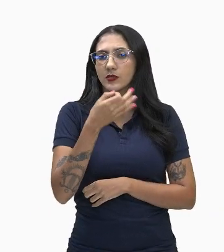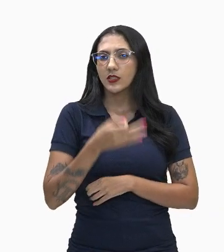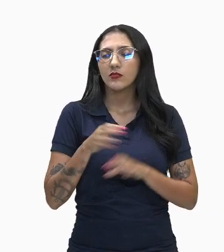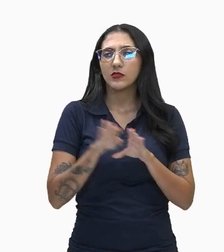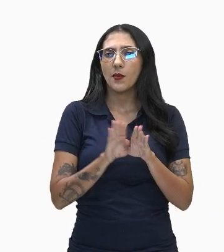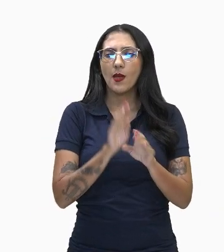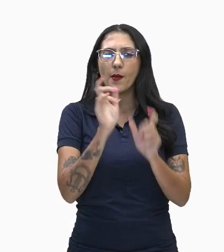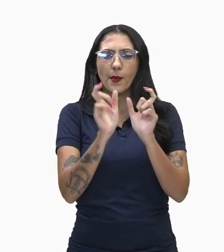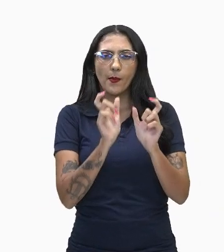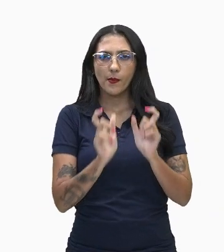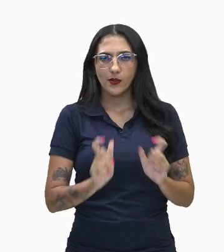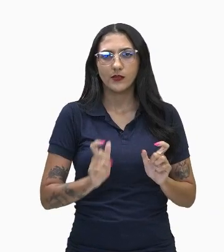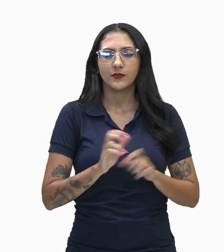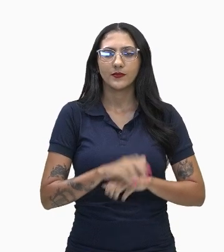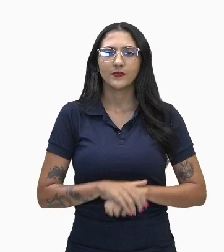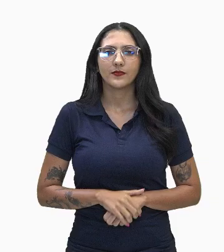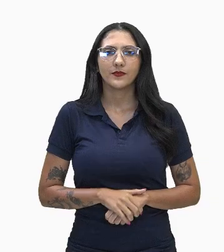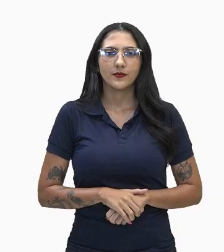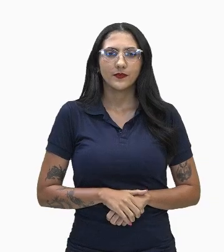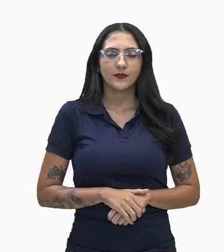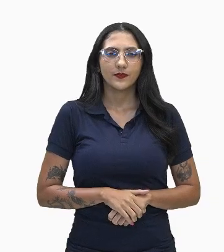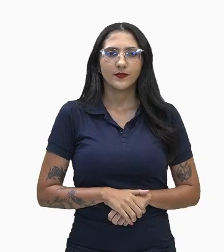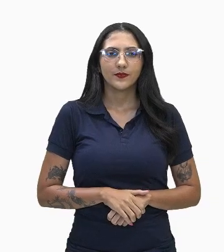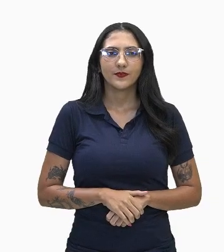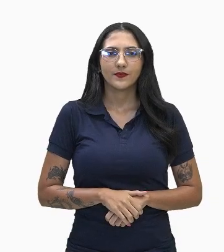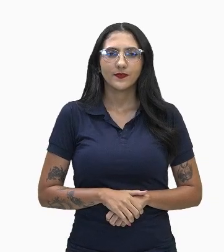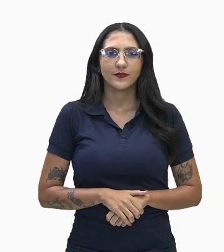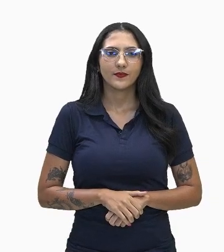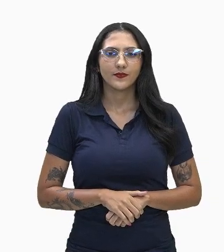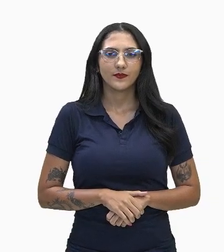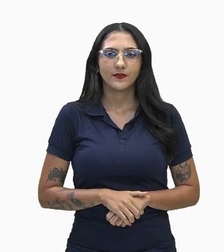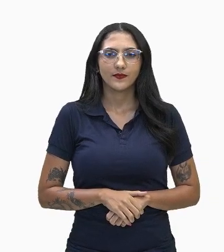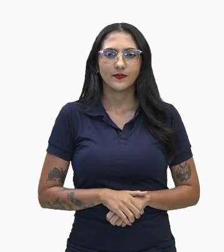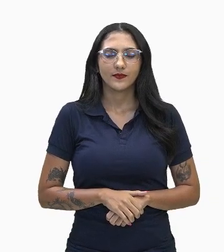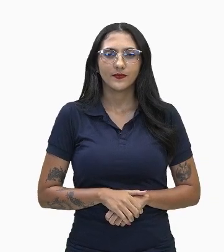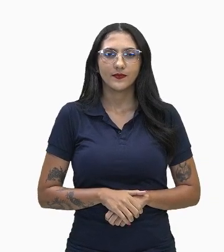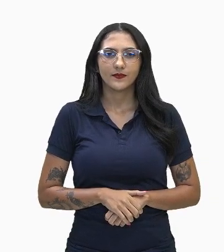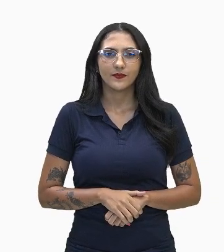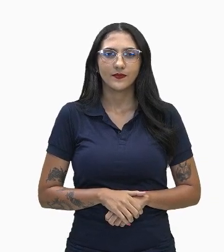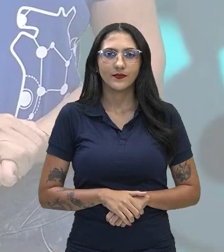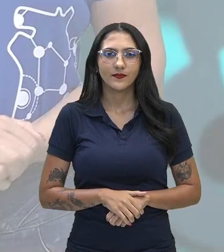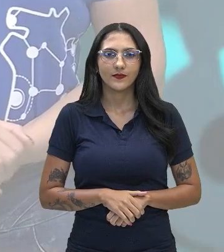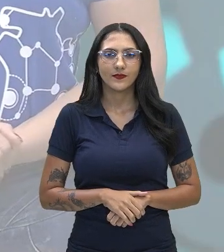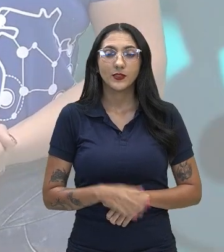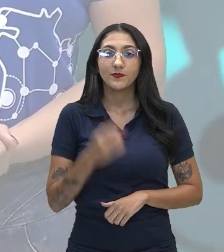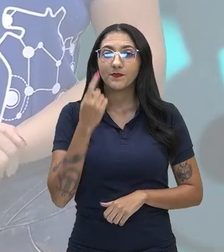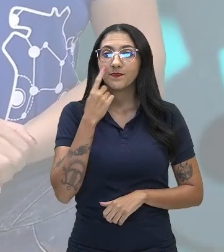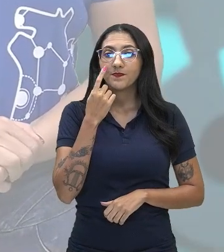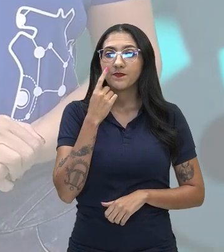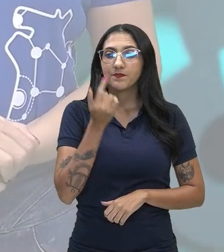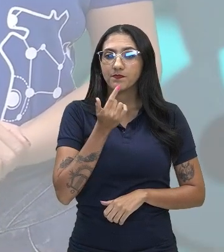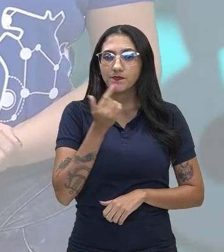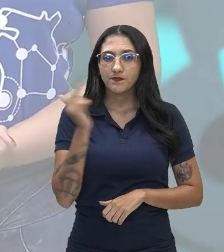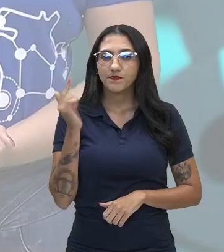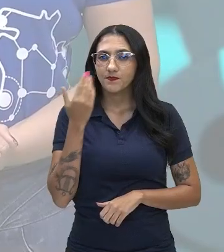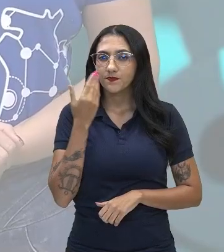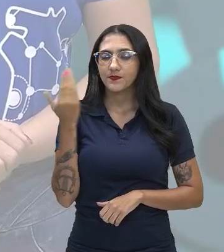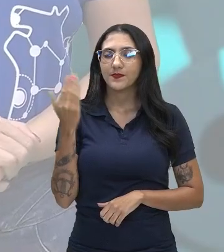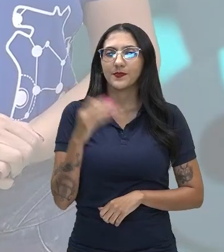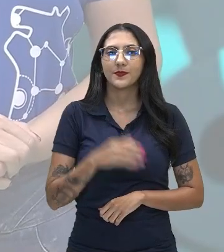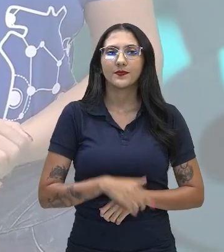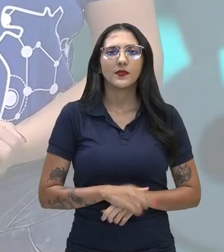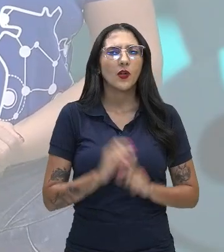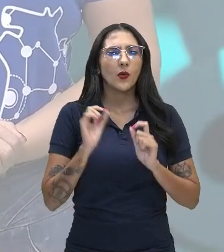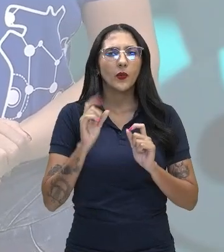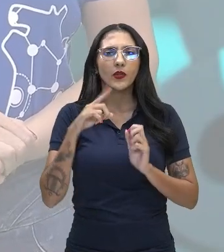também, ok? Vamos lá ler mais um pouquinho sobre os objetivos de leitura. Vamos lá. Então, a leitura, o que é a